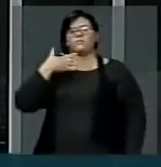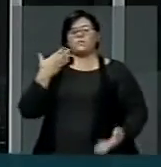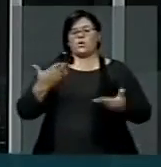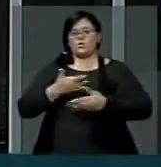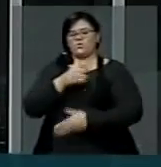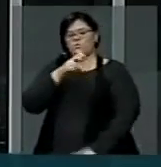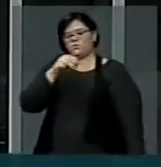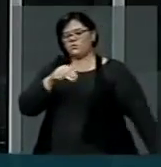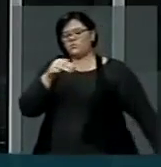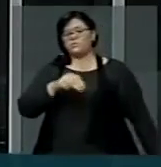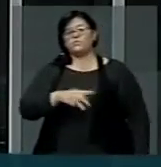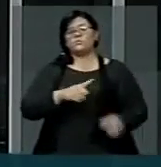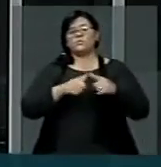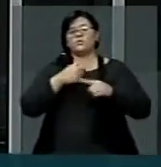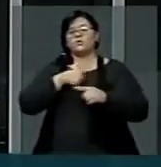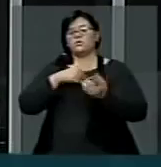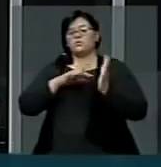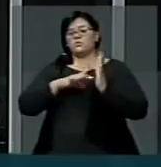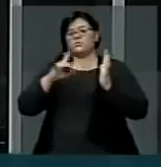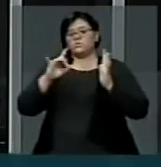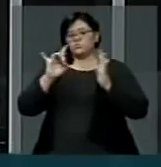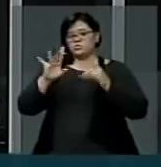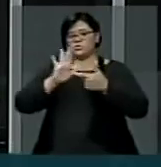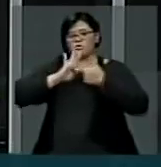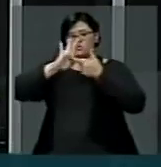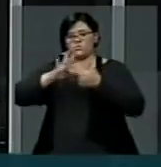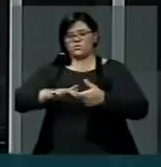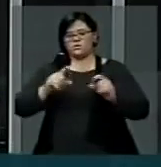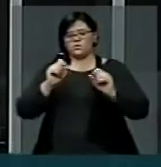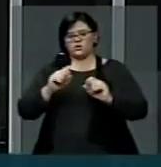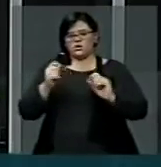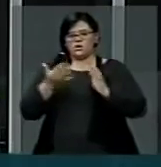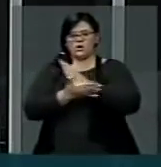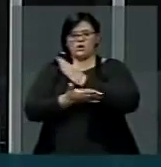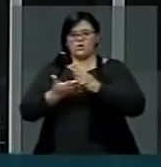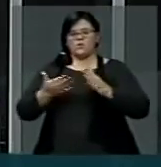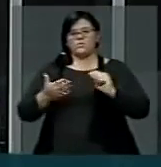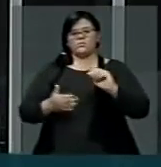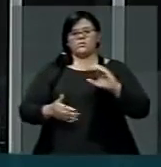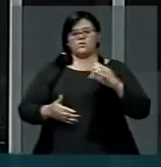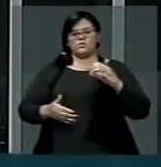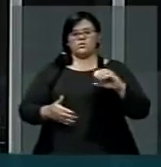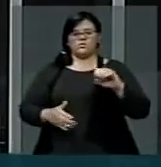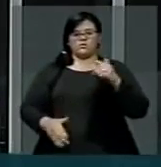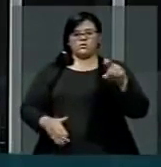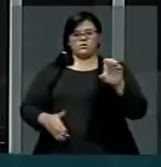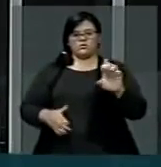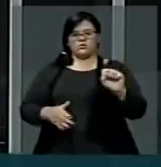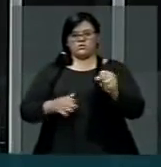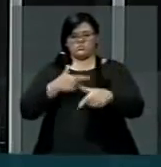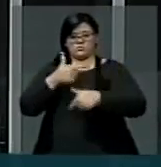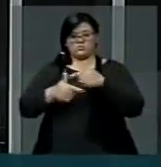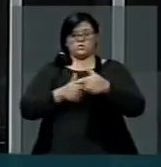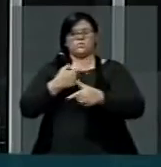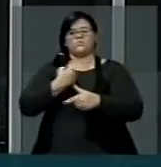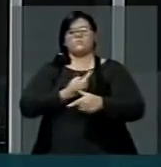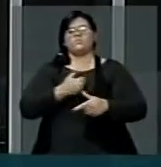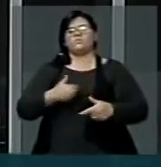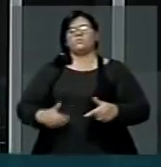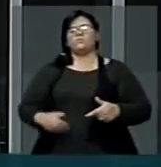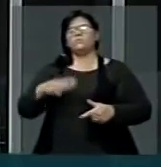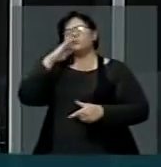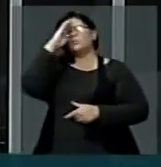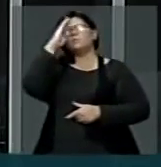expediente, onde nós destacamos, sobretudo, algumas ações do nosso governo e, principalmente, a posição